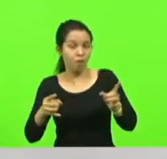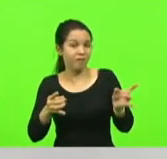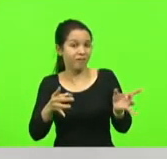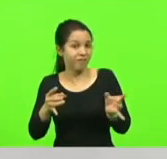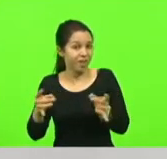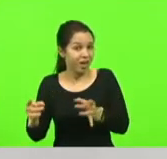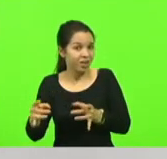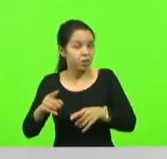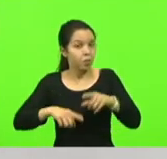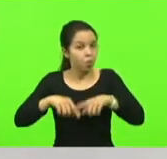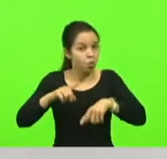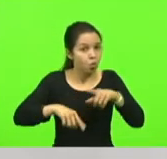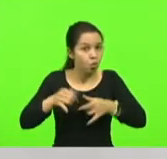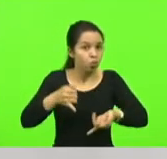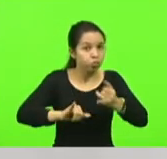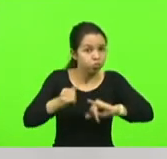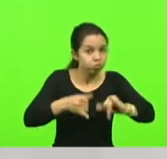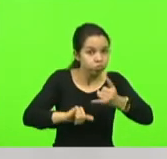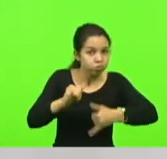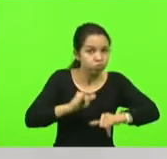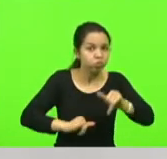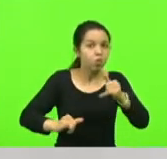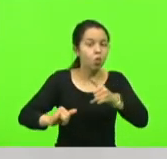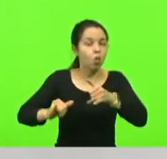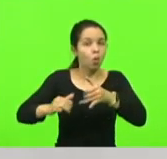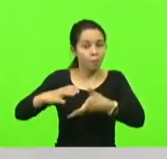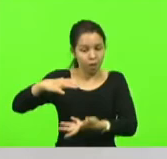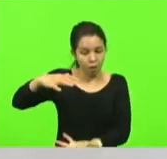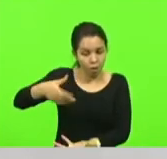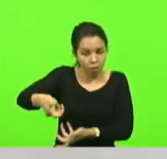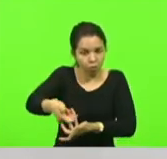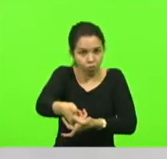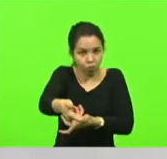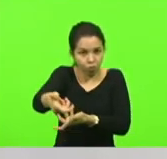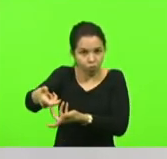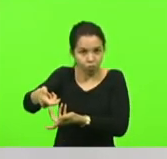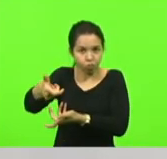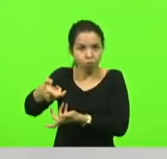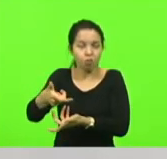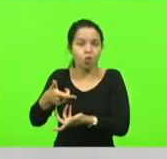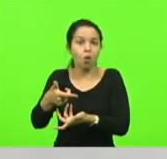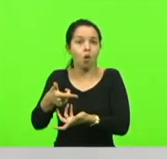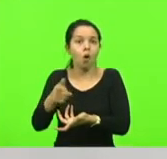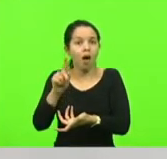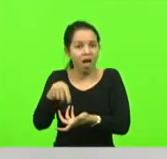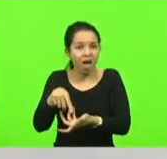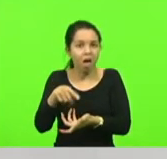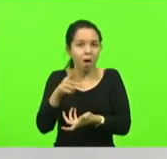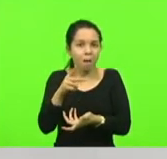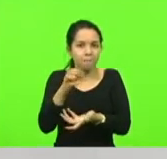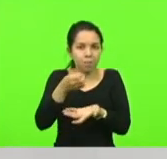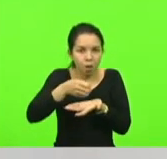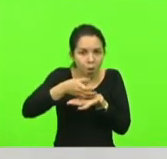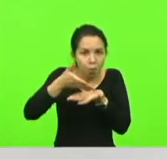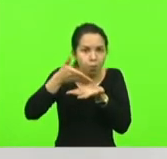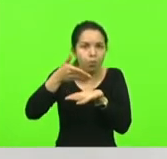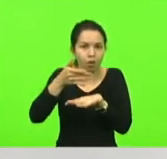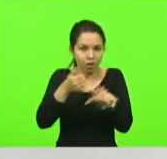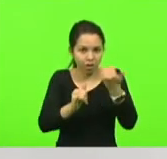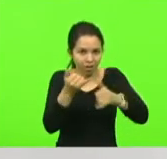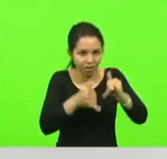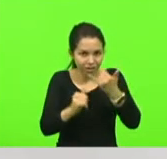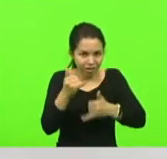de extintores, as empresas que vendem esses componentes, bem como os elementos ali, o pó químico, caiu